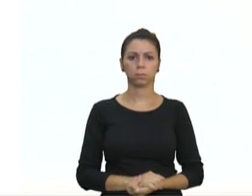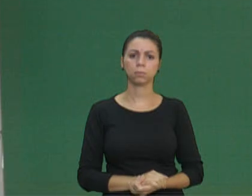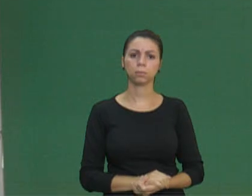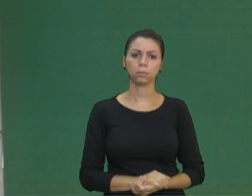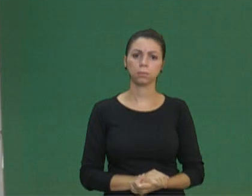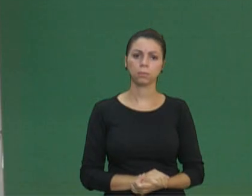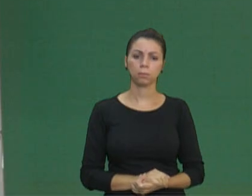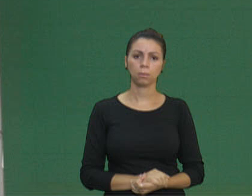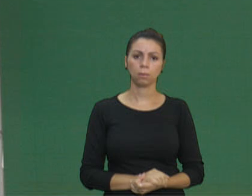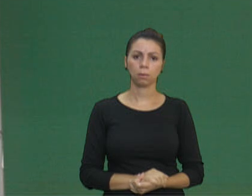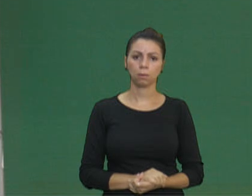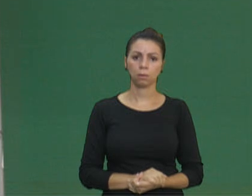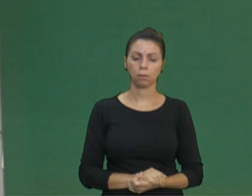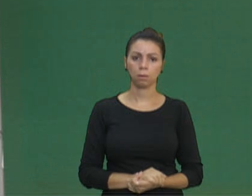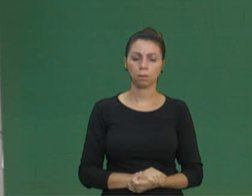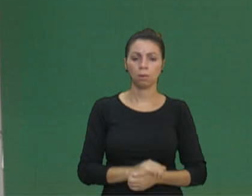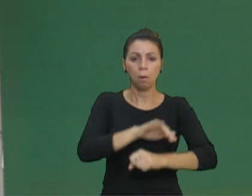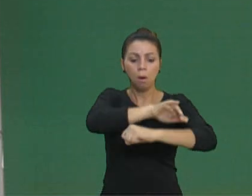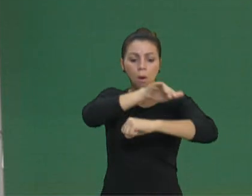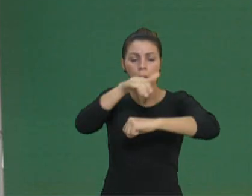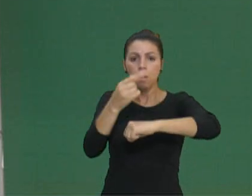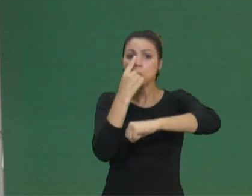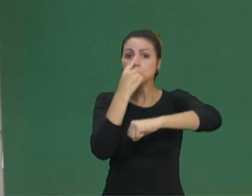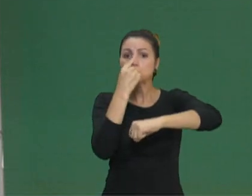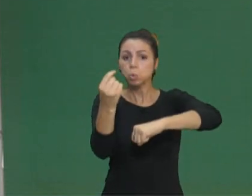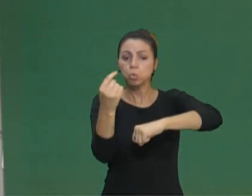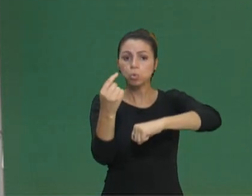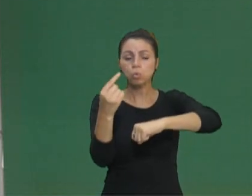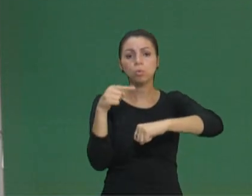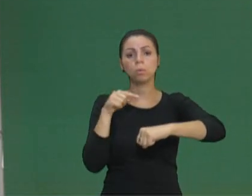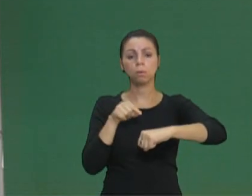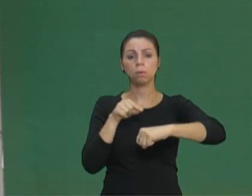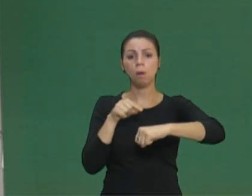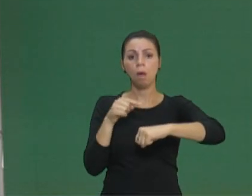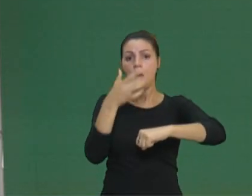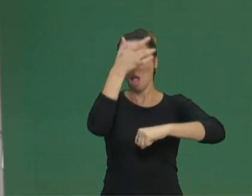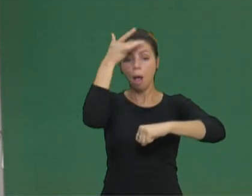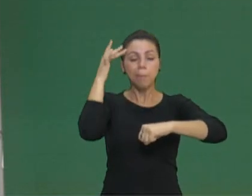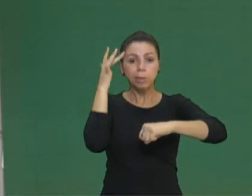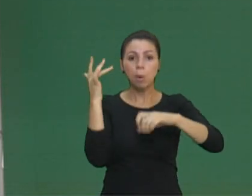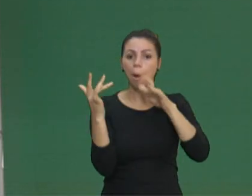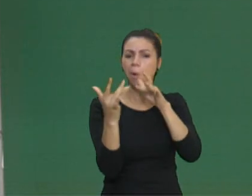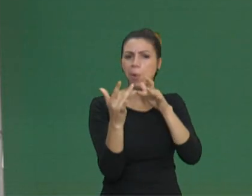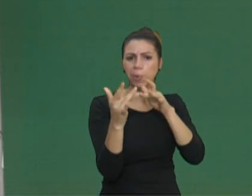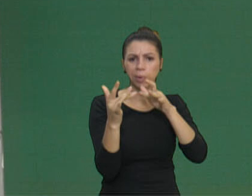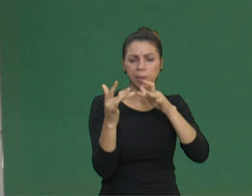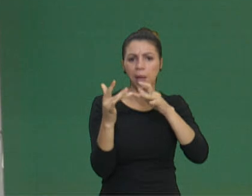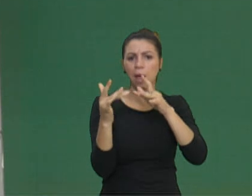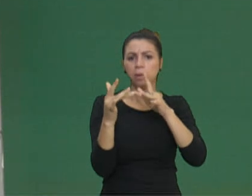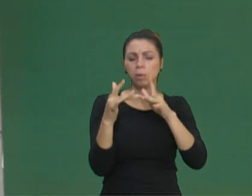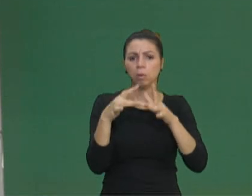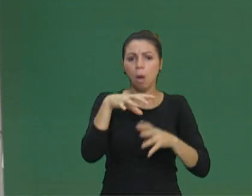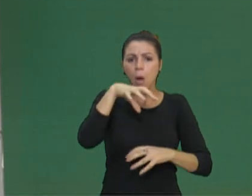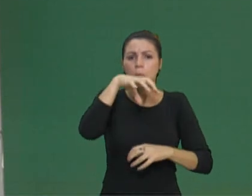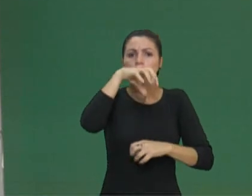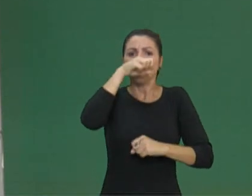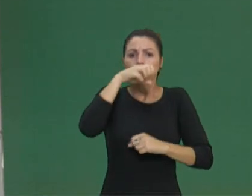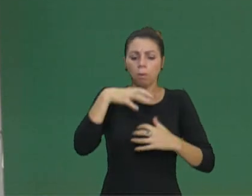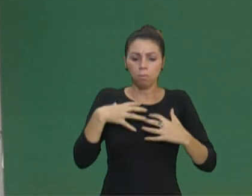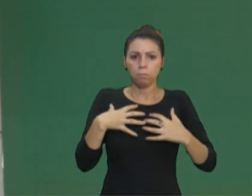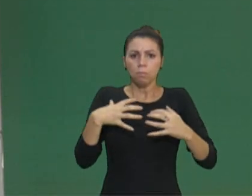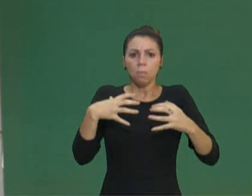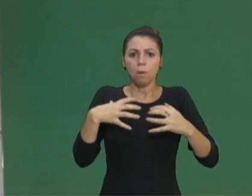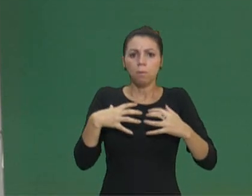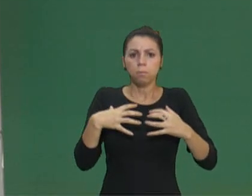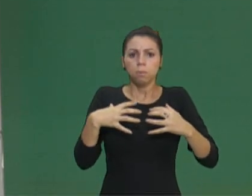Com a maior poluição na nossa atmosfera, as pessoas têm mais contato com esses poluentes, estão respirando,